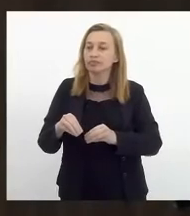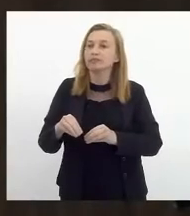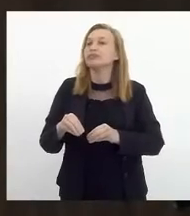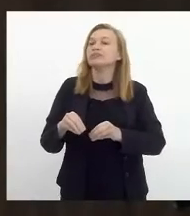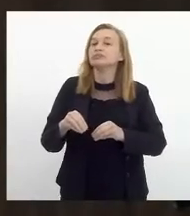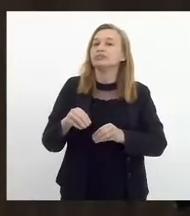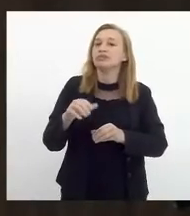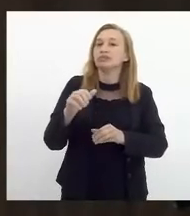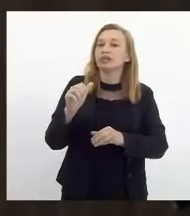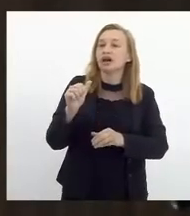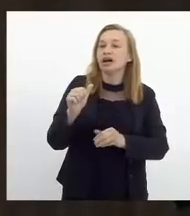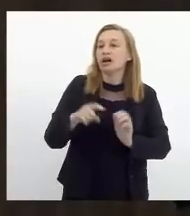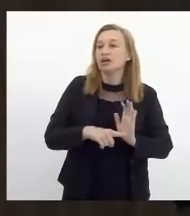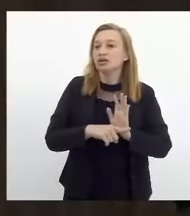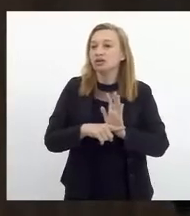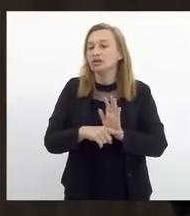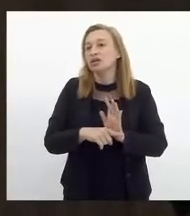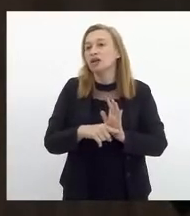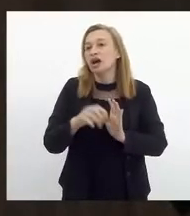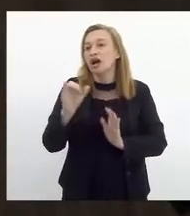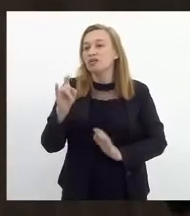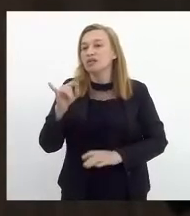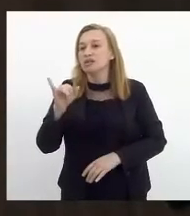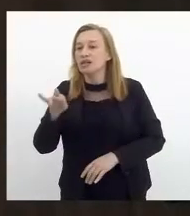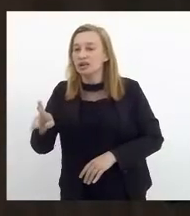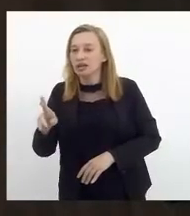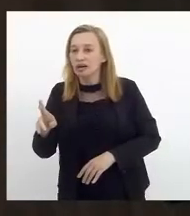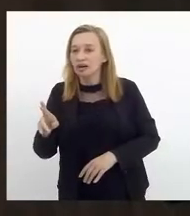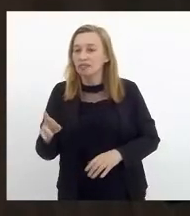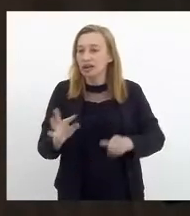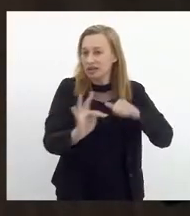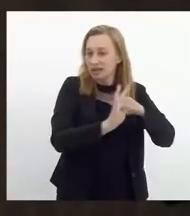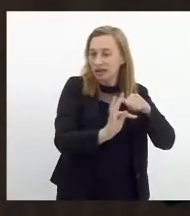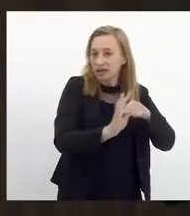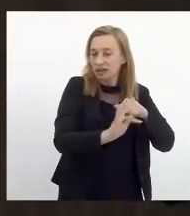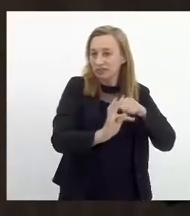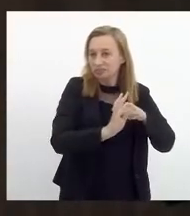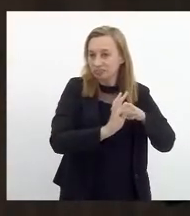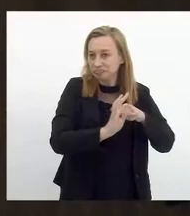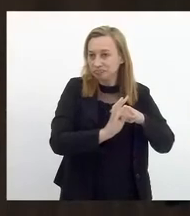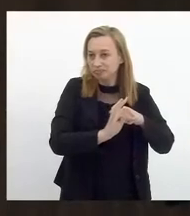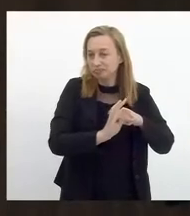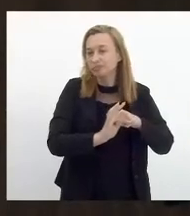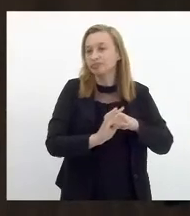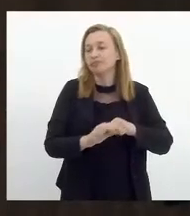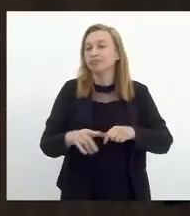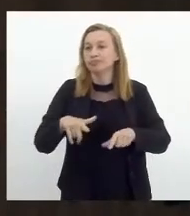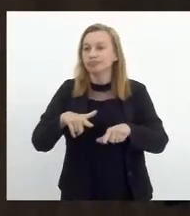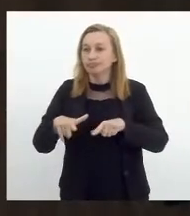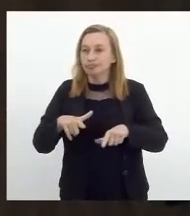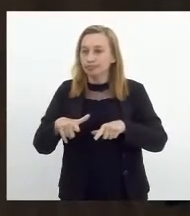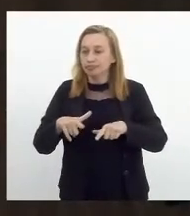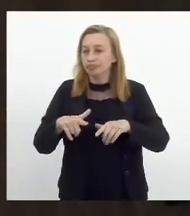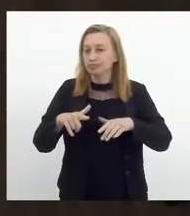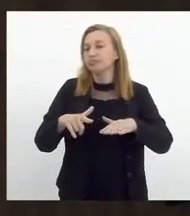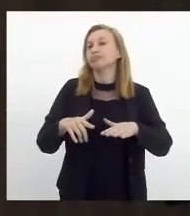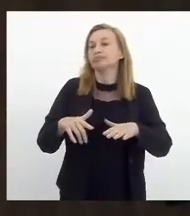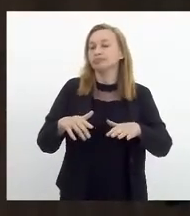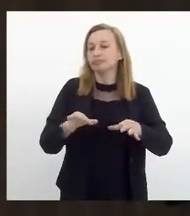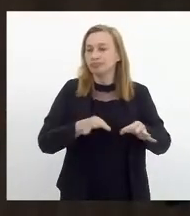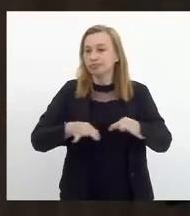para técnicos. Então, esse projeto valoriza não só a enfermagem, mas todos